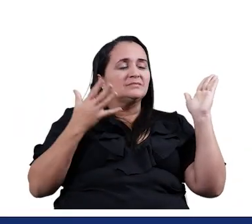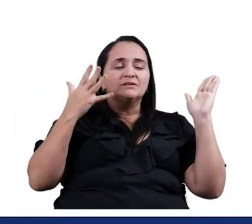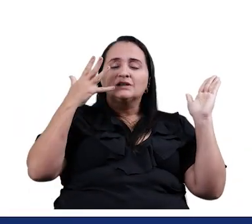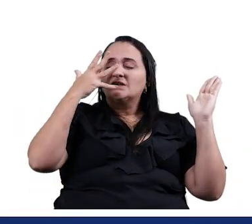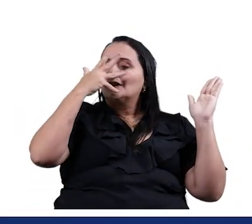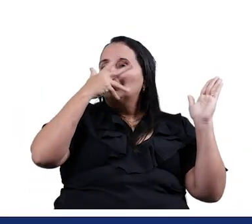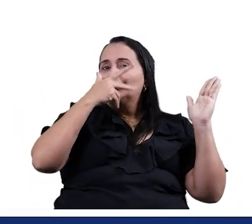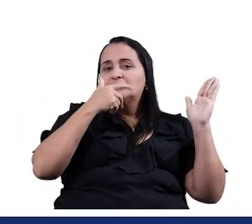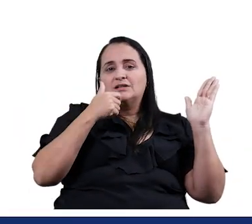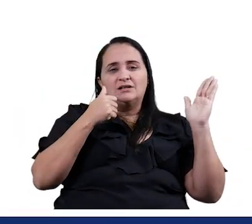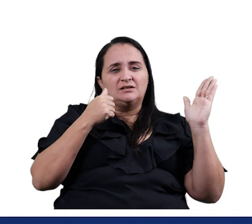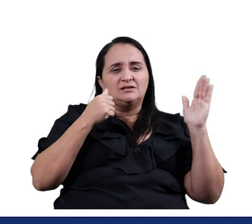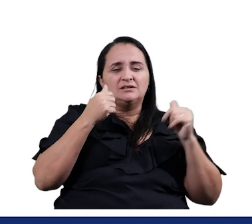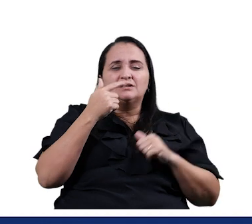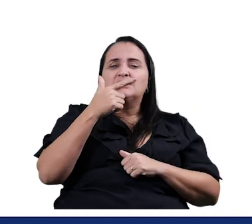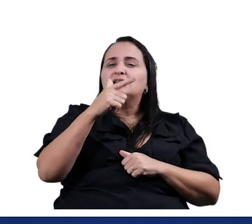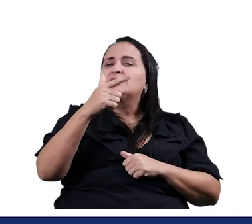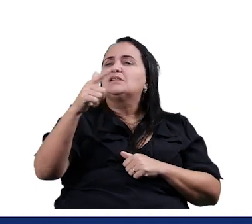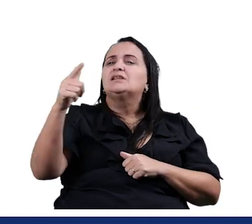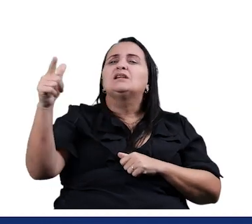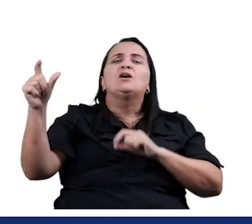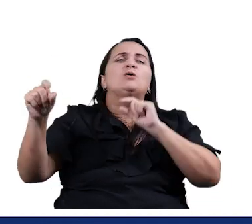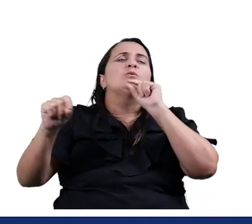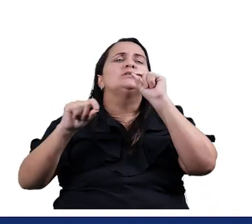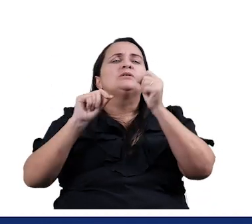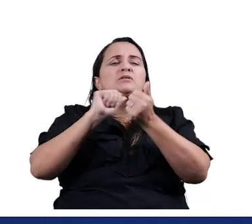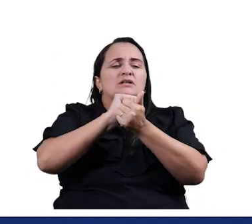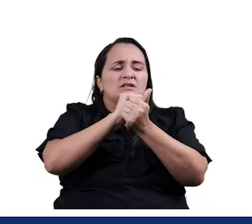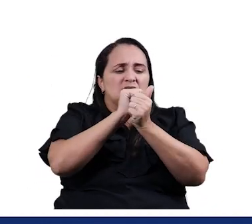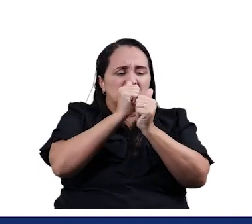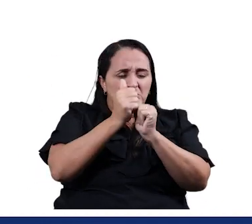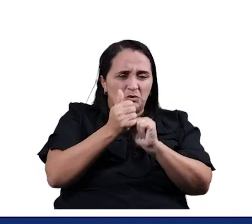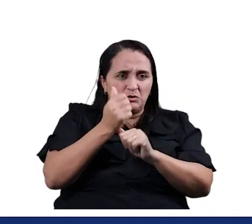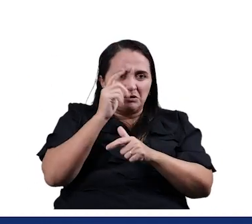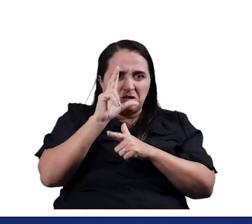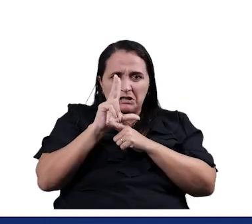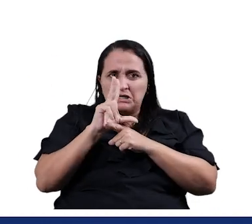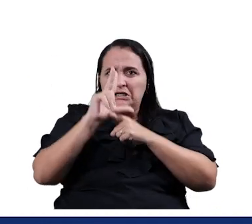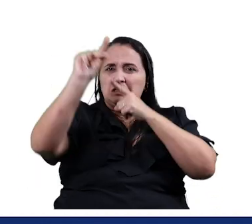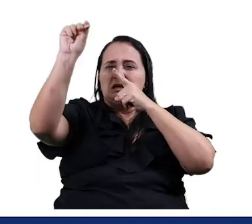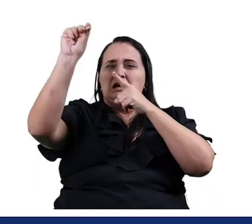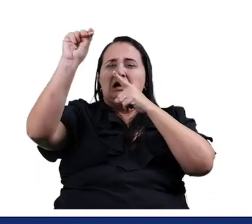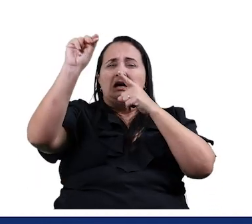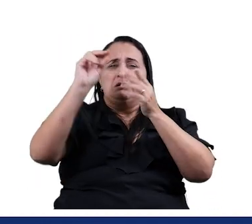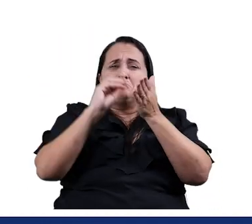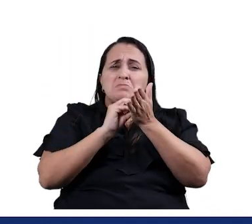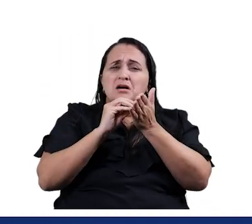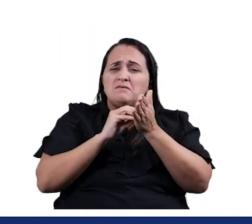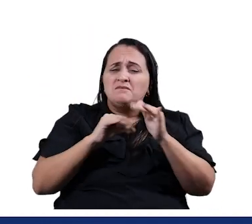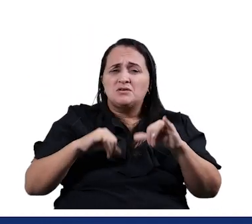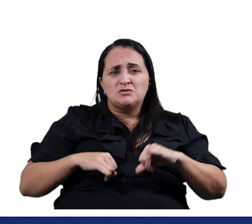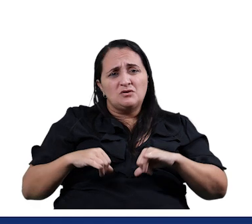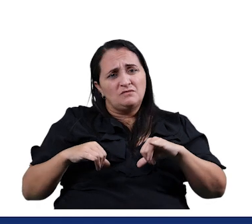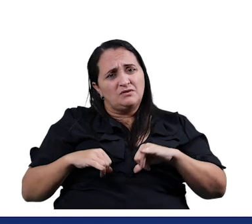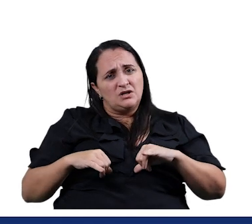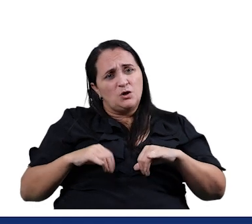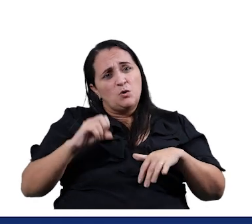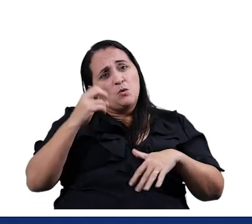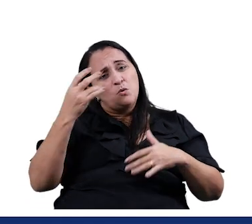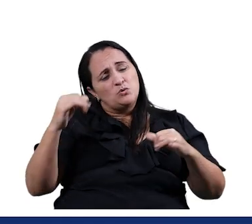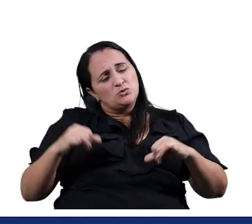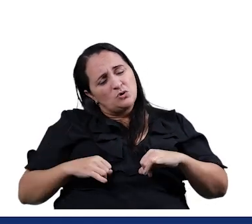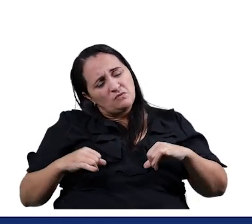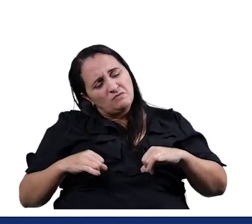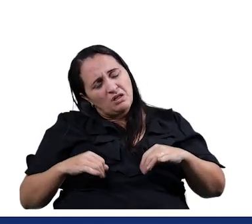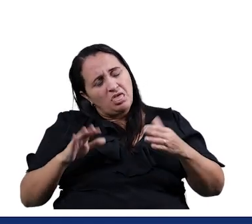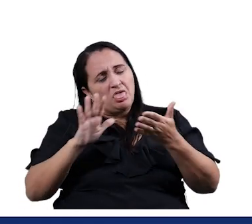tão linda. Não existe no esporte o ganhar sem sofrer. Não existe no esporte o sofrer